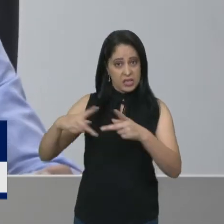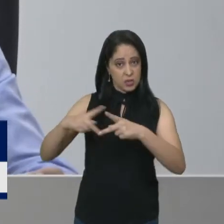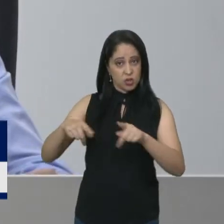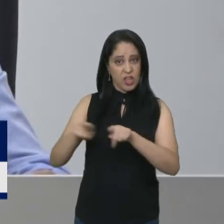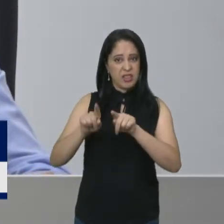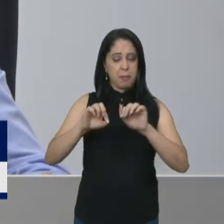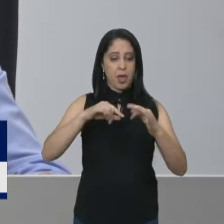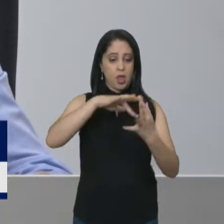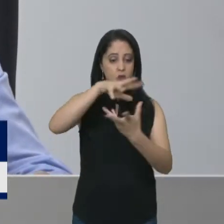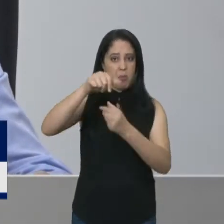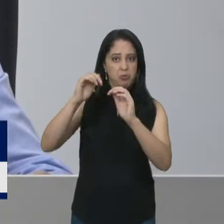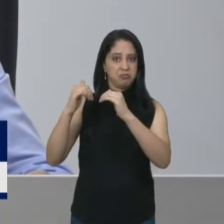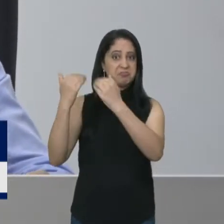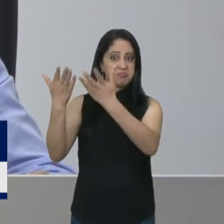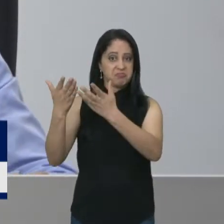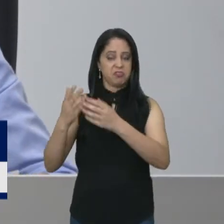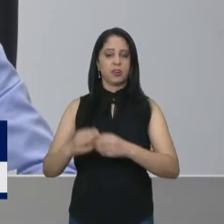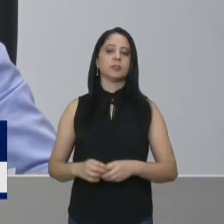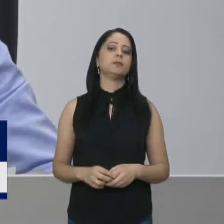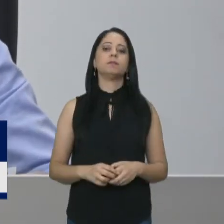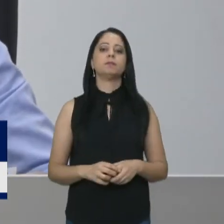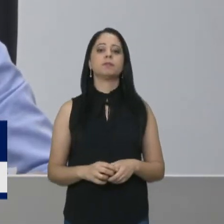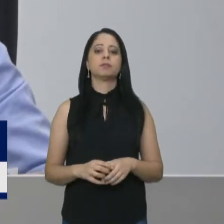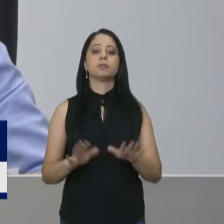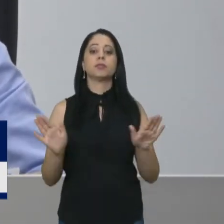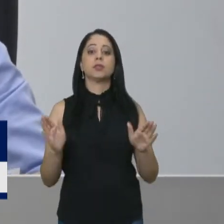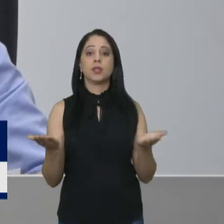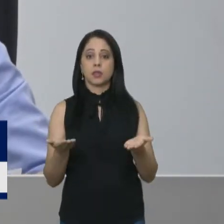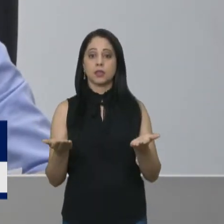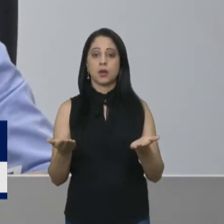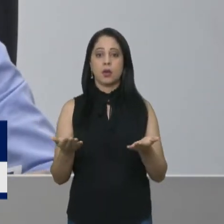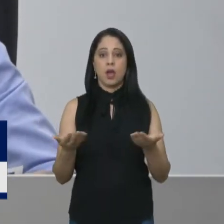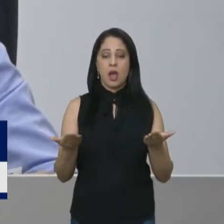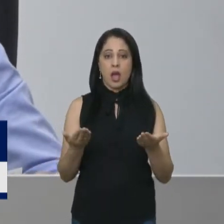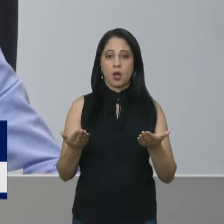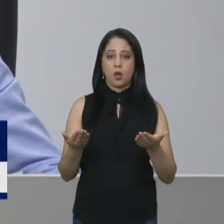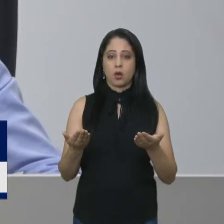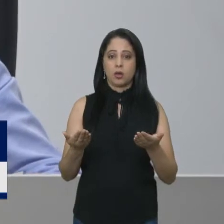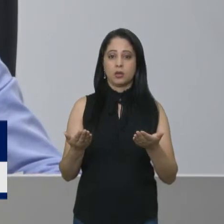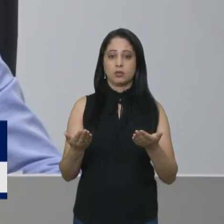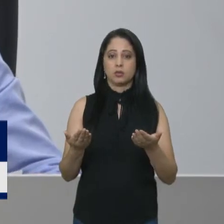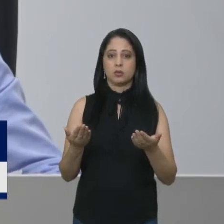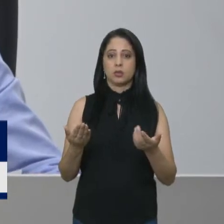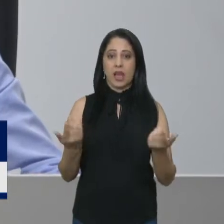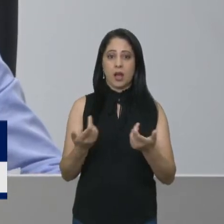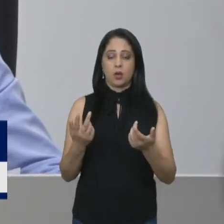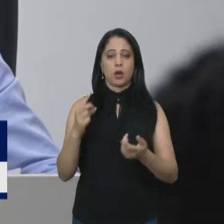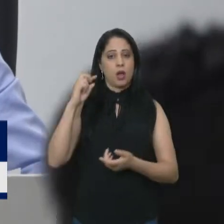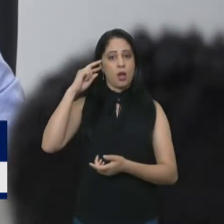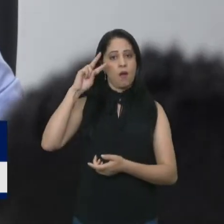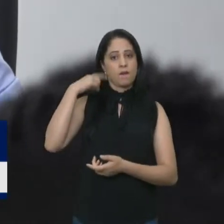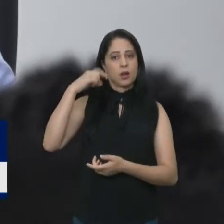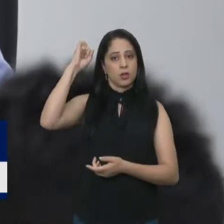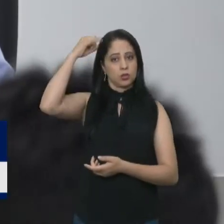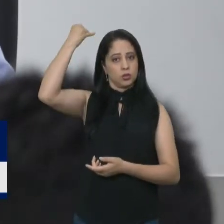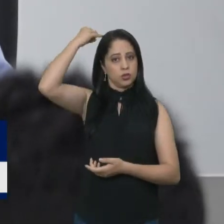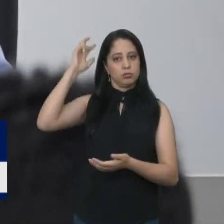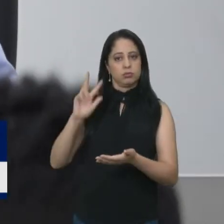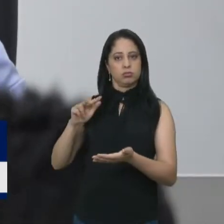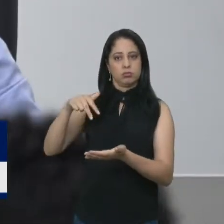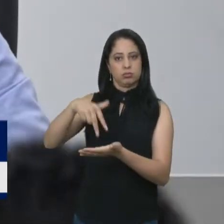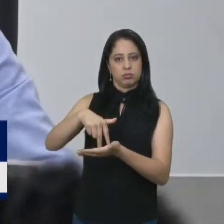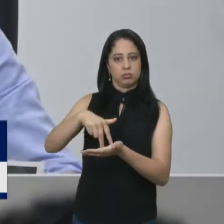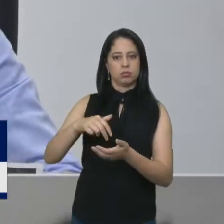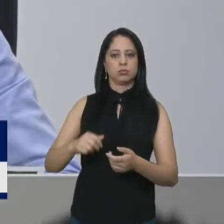viu? Então, vamos inverter aqui, então, doutor José Cláudio, é isso? Doutor José Cláudio, o próximo a falar, então, no